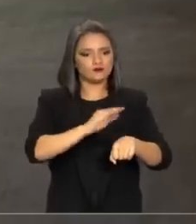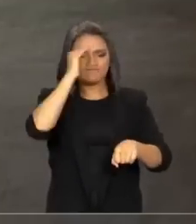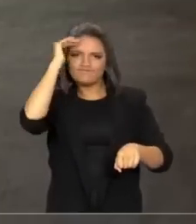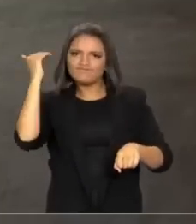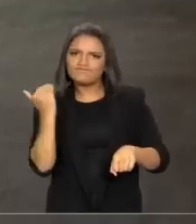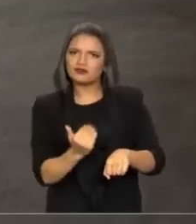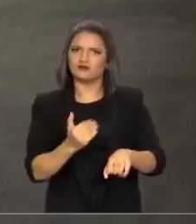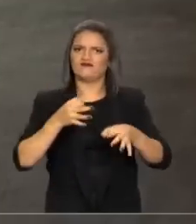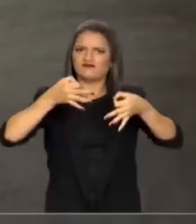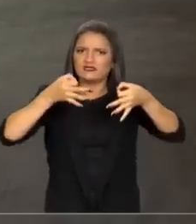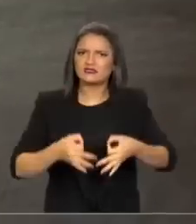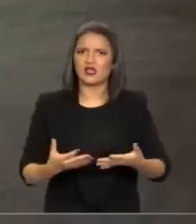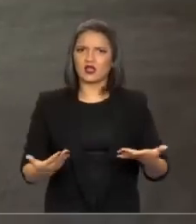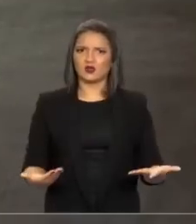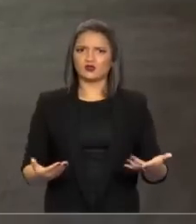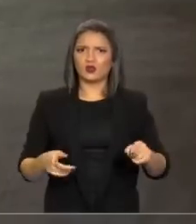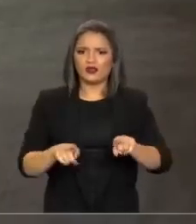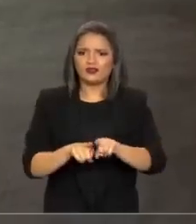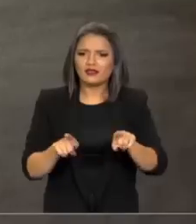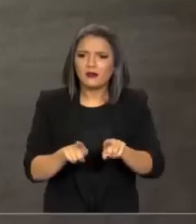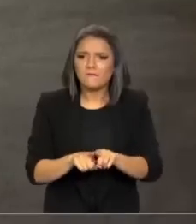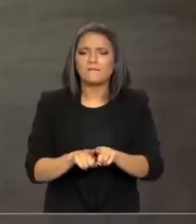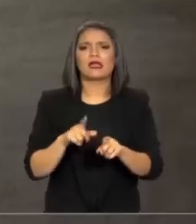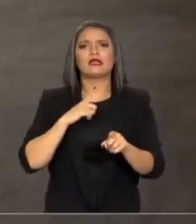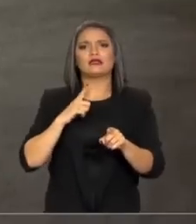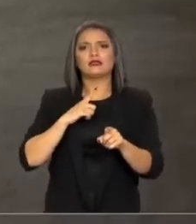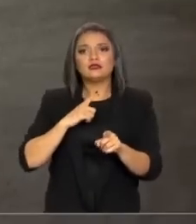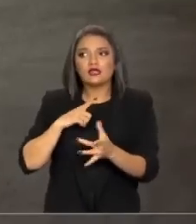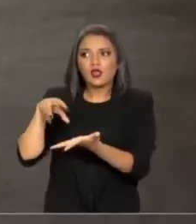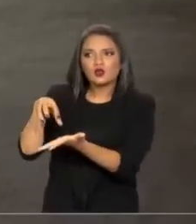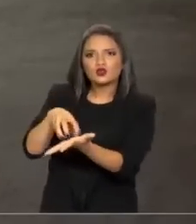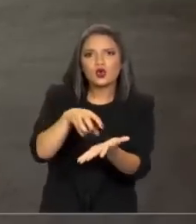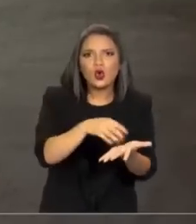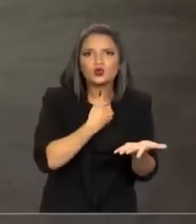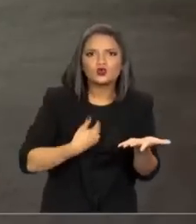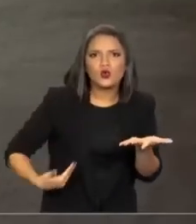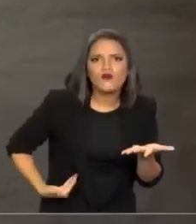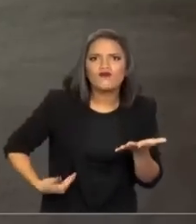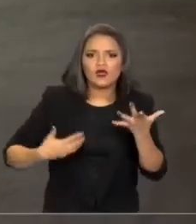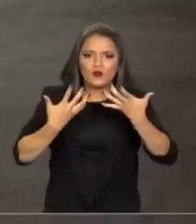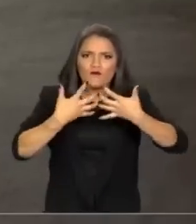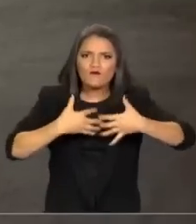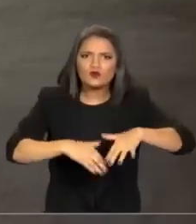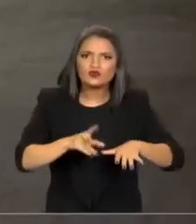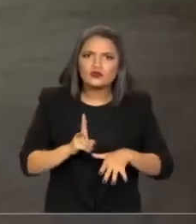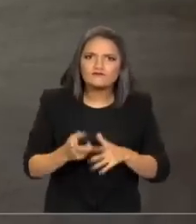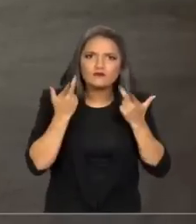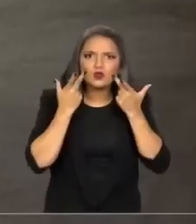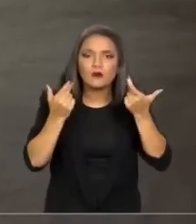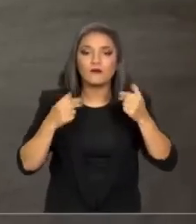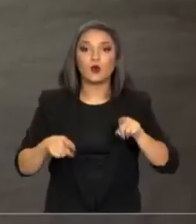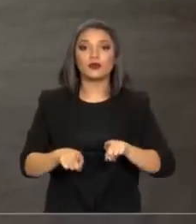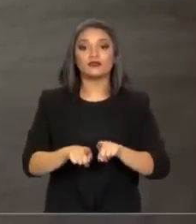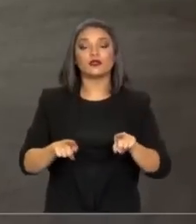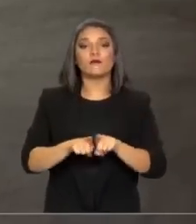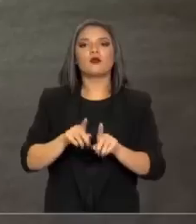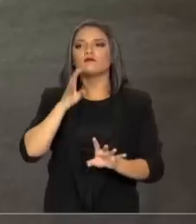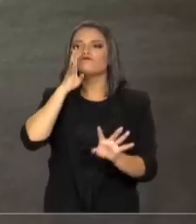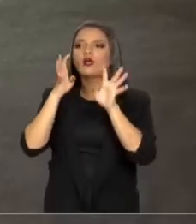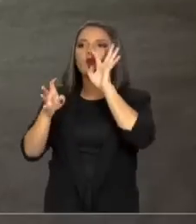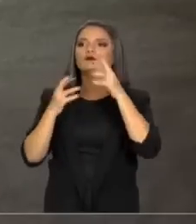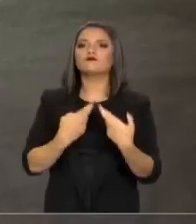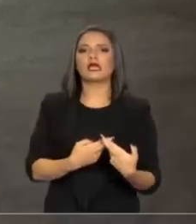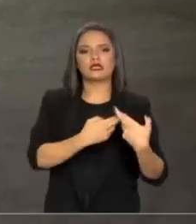constituição pleno funcionamento das instituições e integral responsabilização de